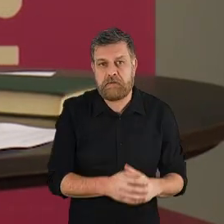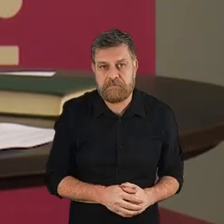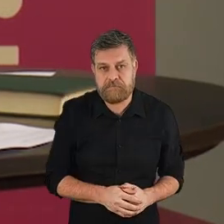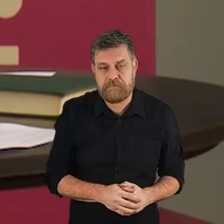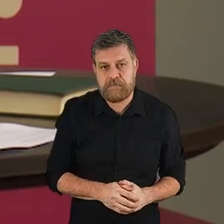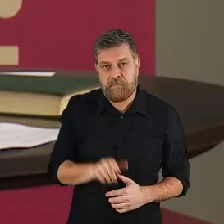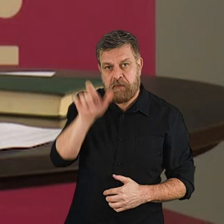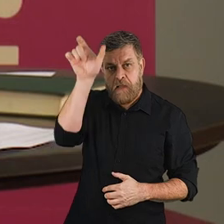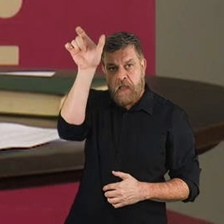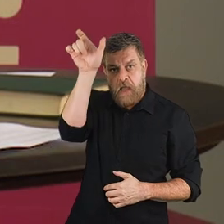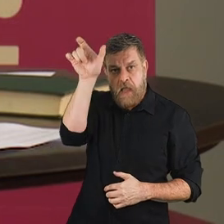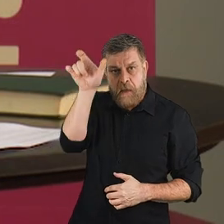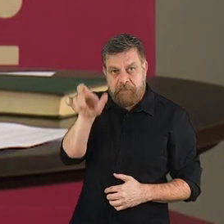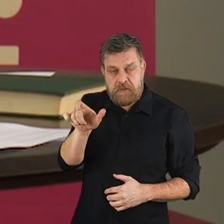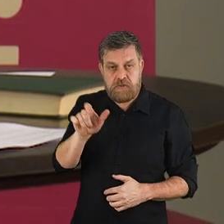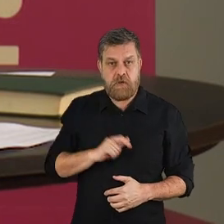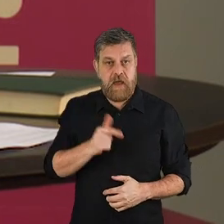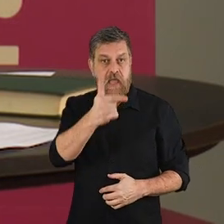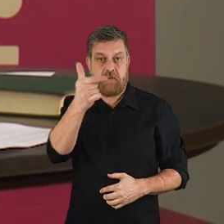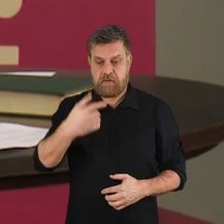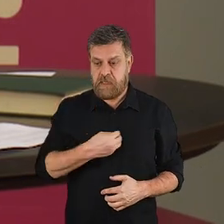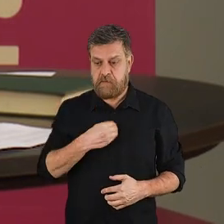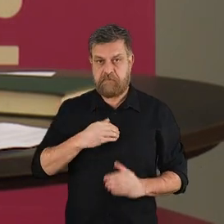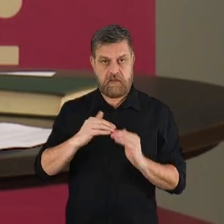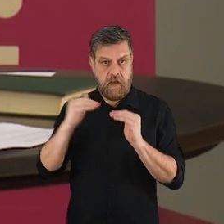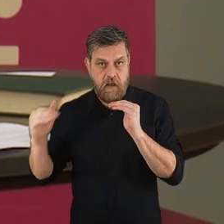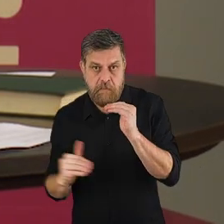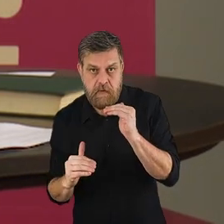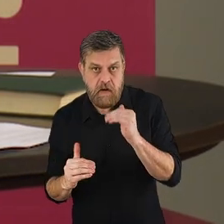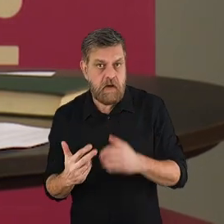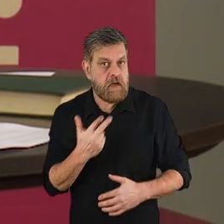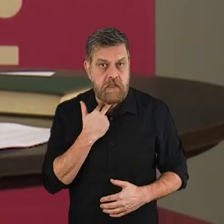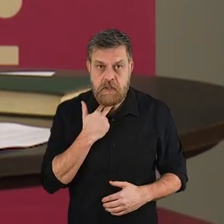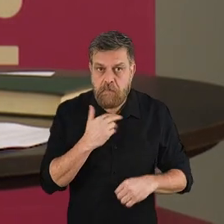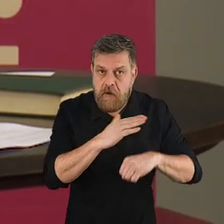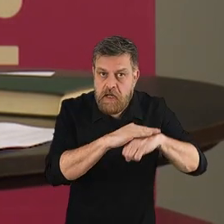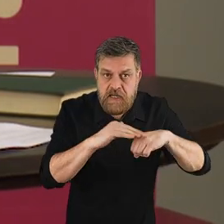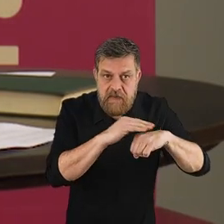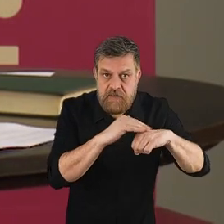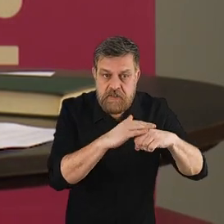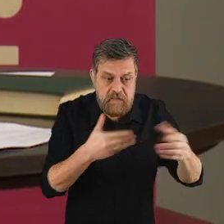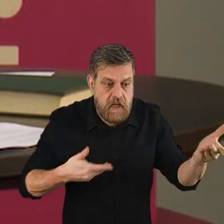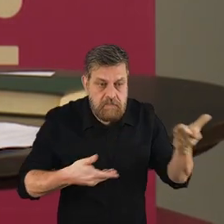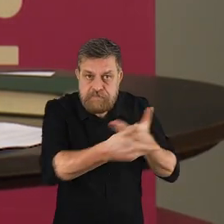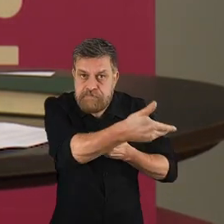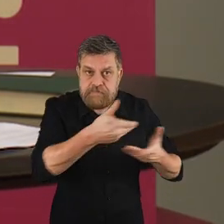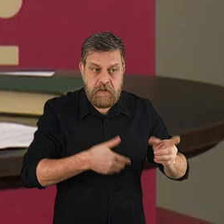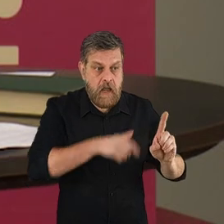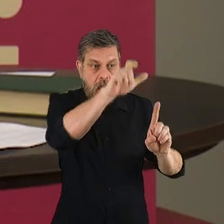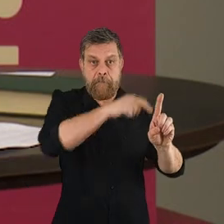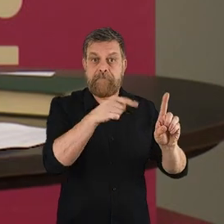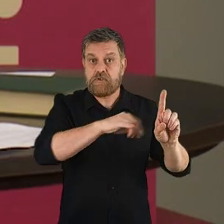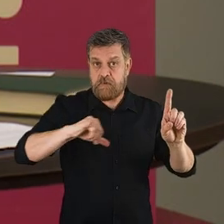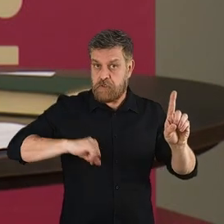o sujeito que não tem a vida precarizada não pode ter uma relação afetiva com a vida precarizada, com o sujeito que tem?